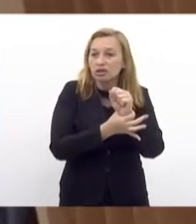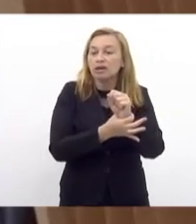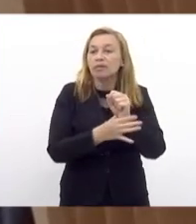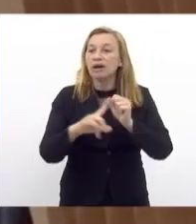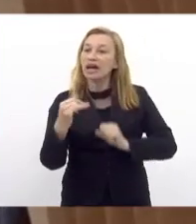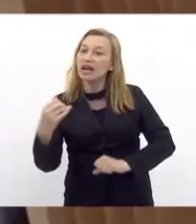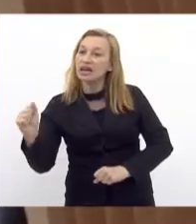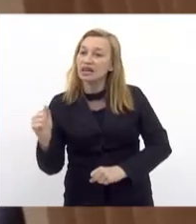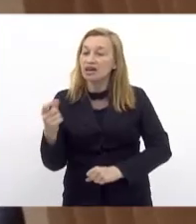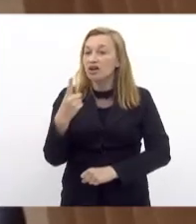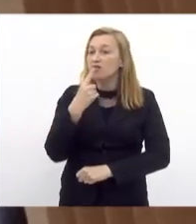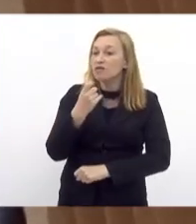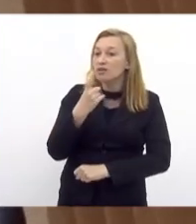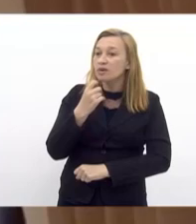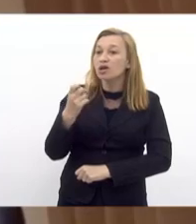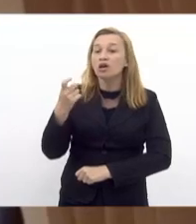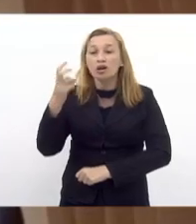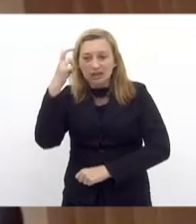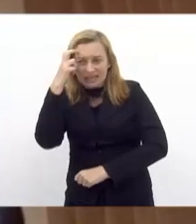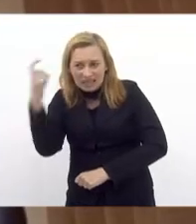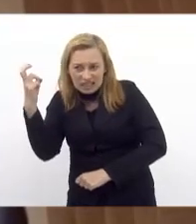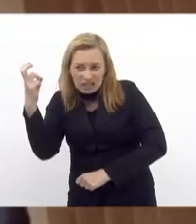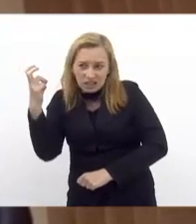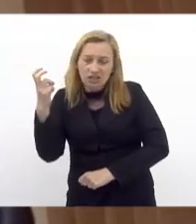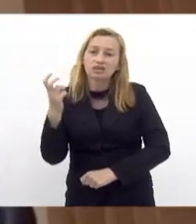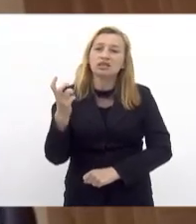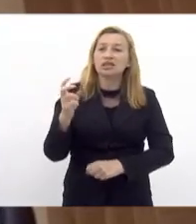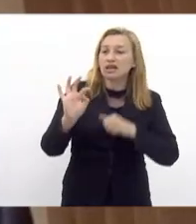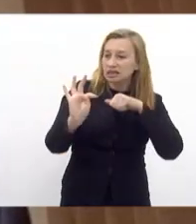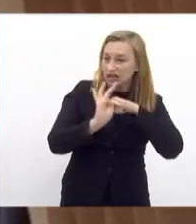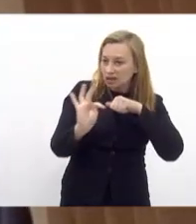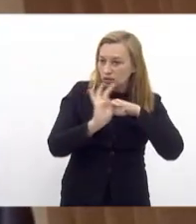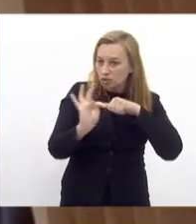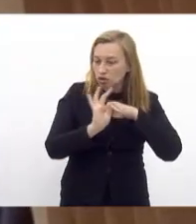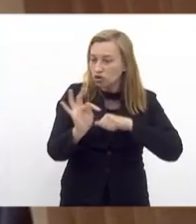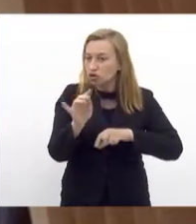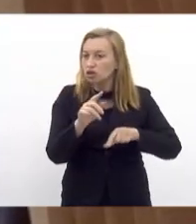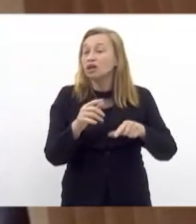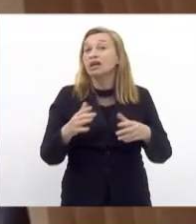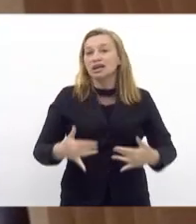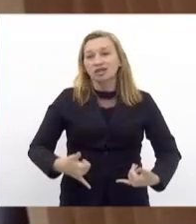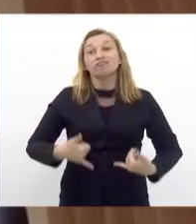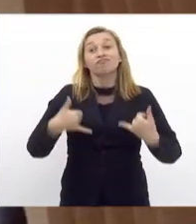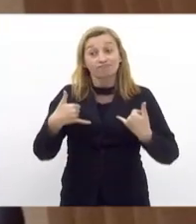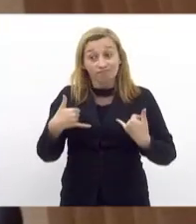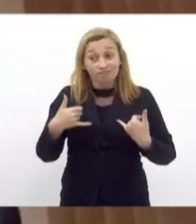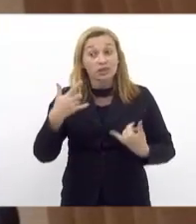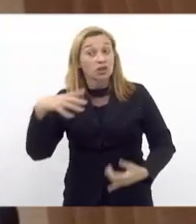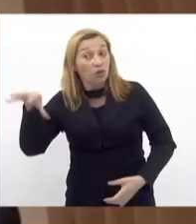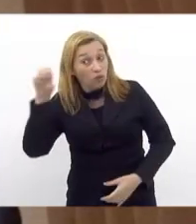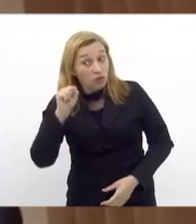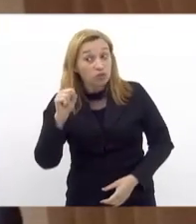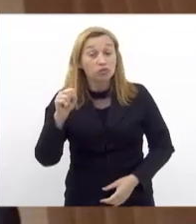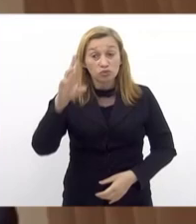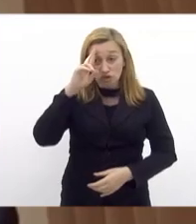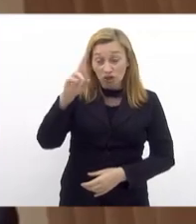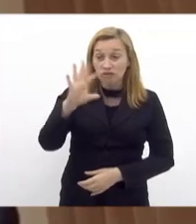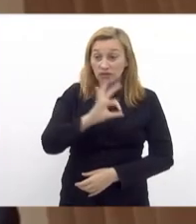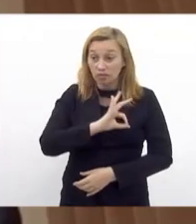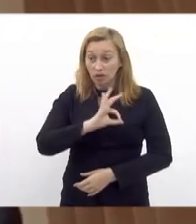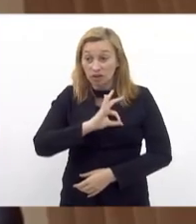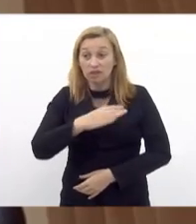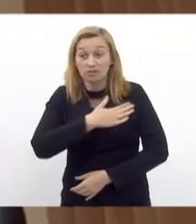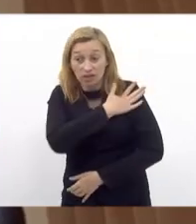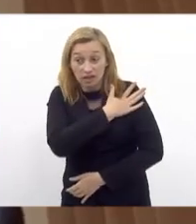vermelha, né? Usando de inteligência, usando de tecnologia. Fiquei muito satisfeito com o que eu ouvi do comandante Henrique, do secretário da